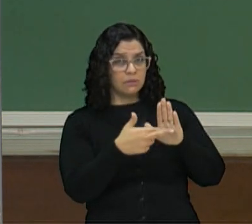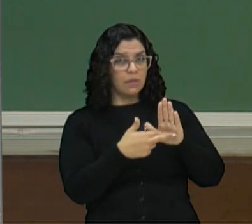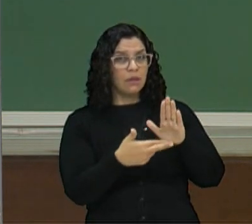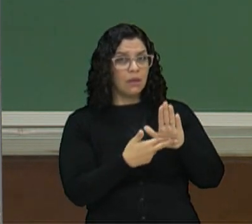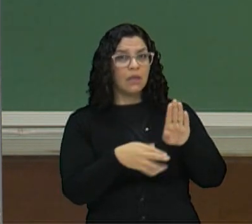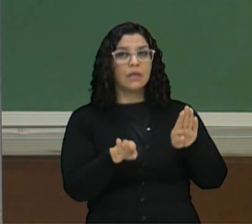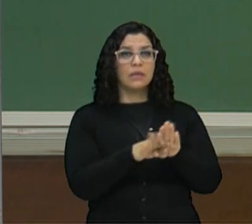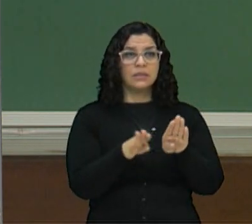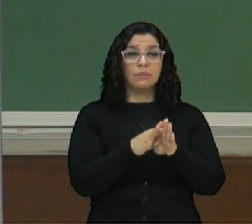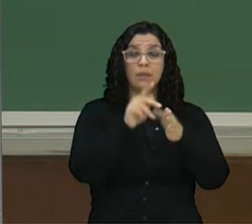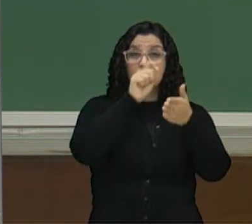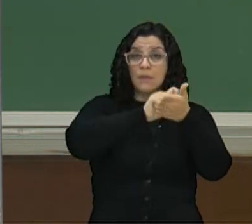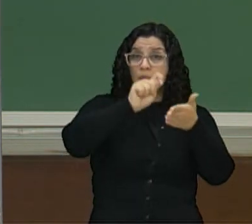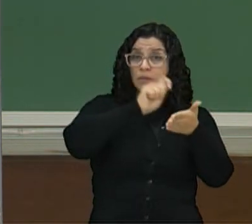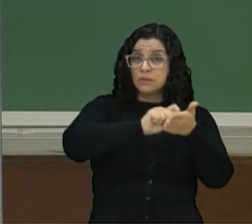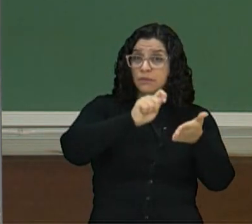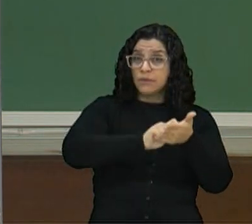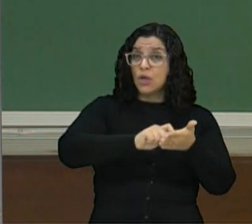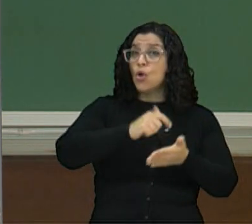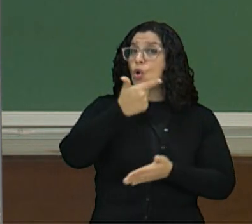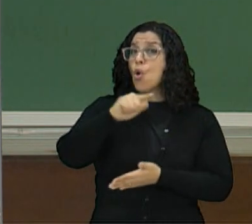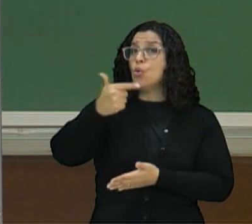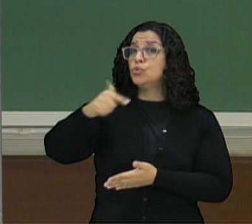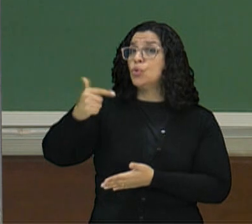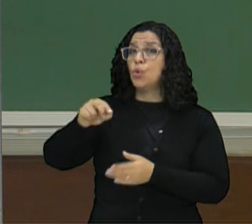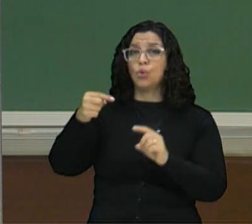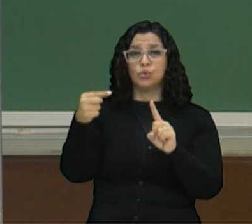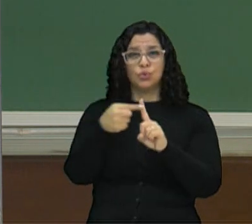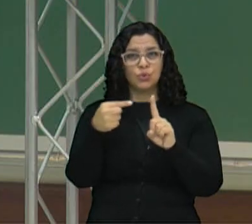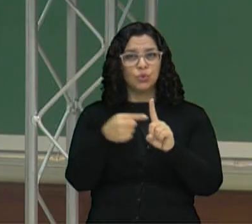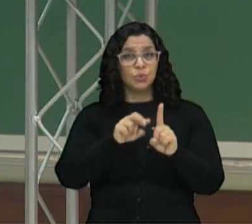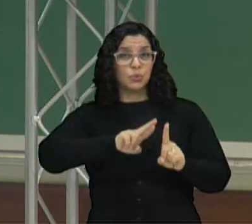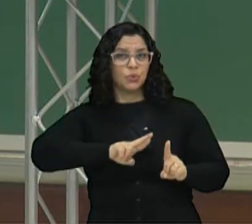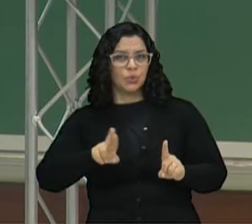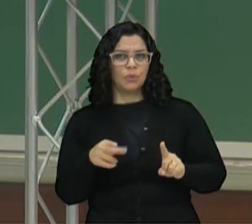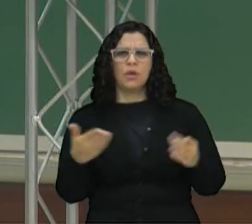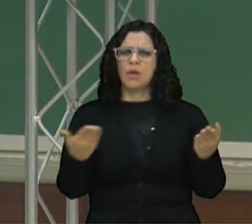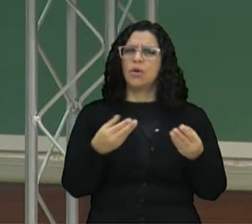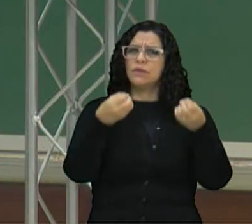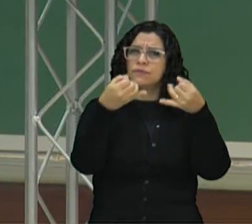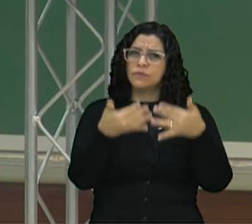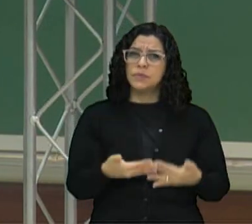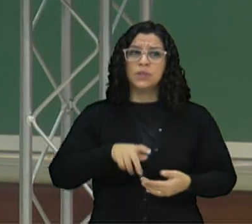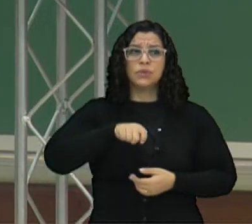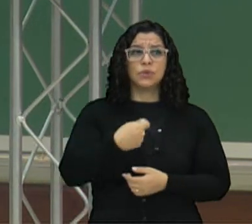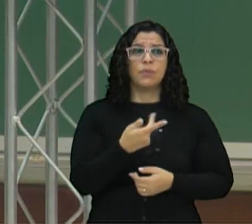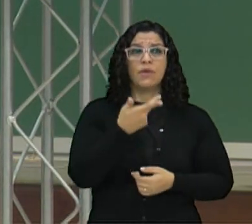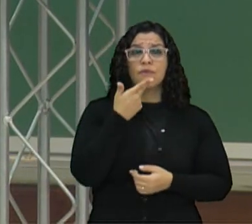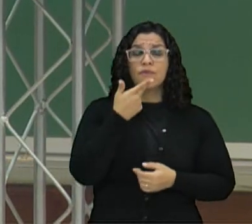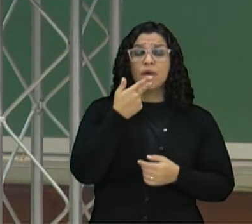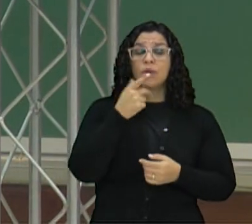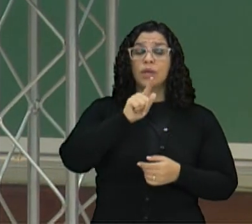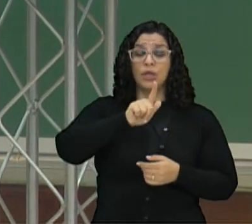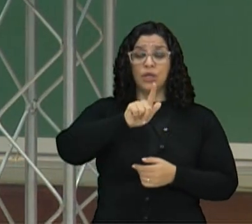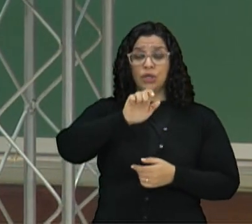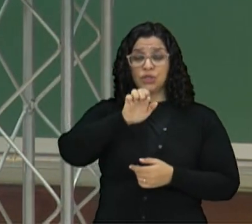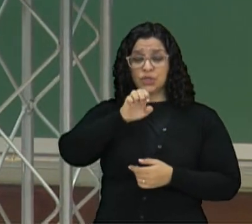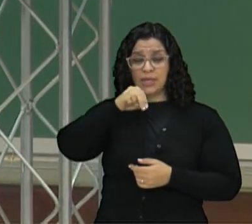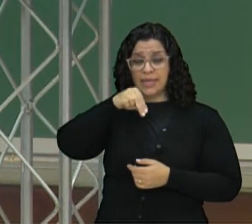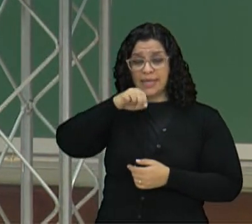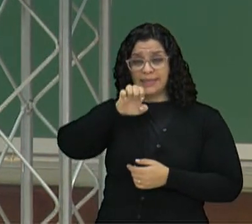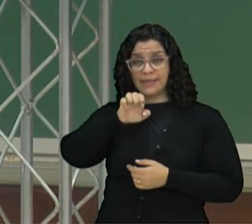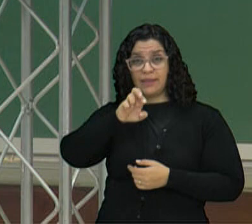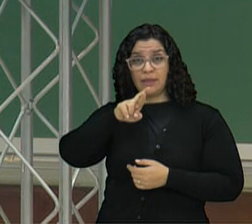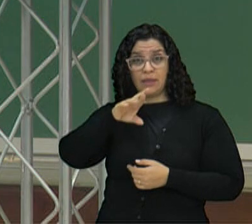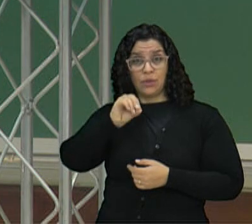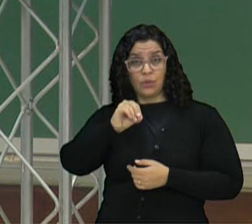de outras categorias taxonômicas. O primeiro que nós vamos comentar aqui é o gênero. E para explicar como que se escreve